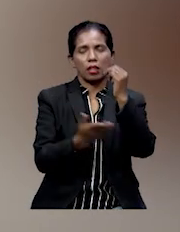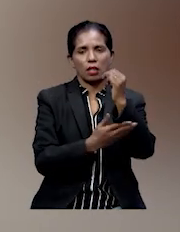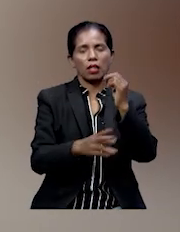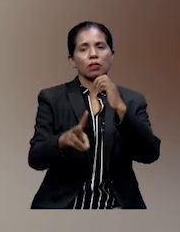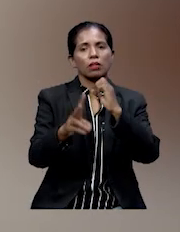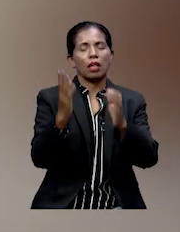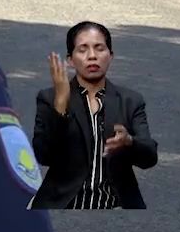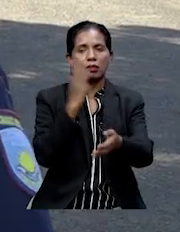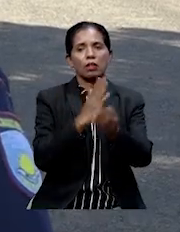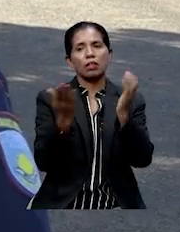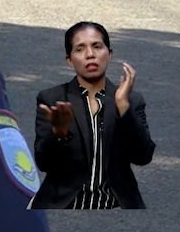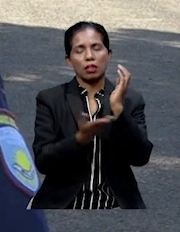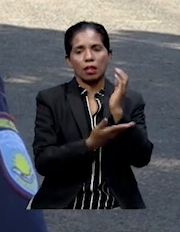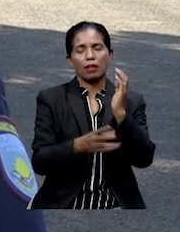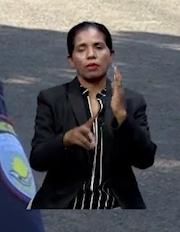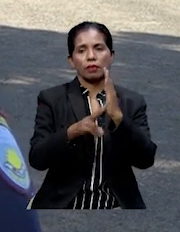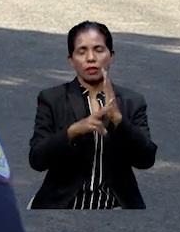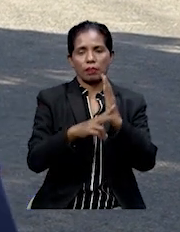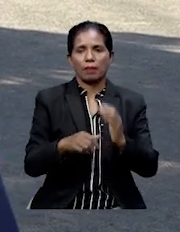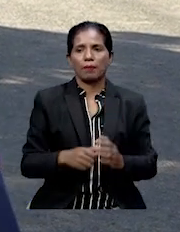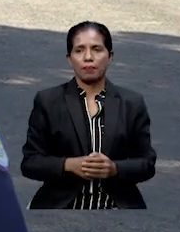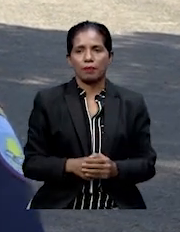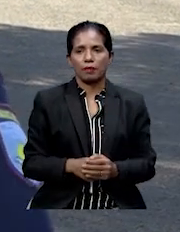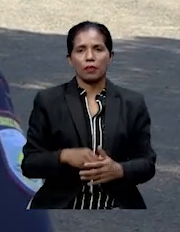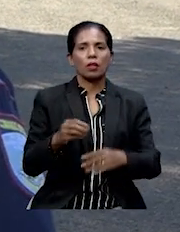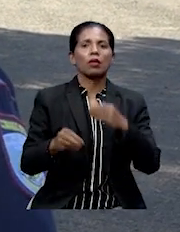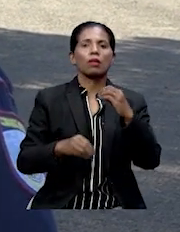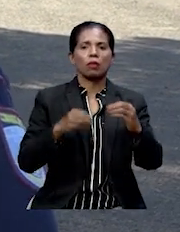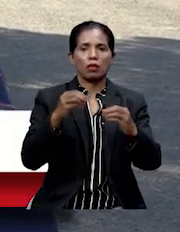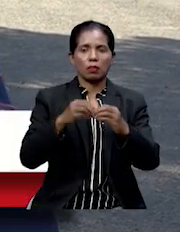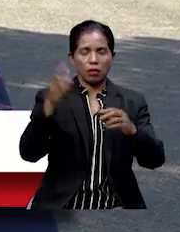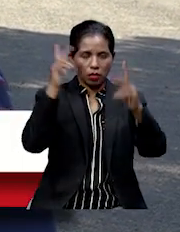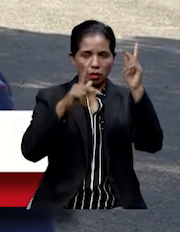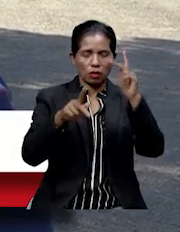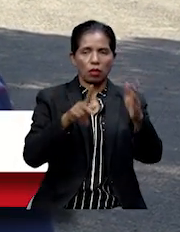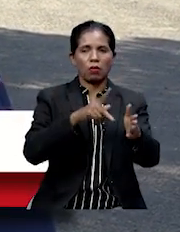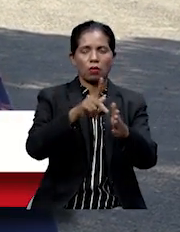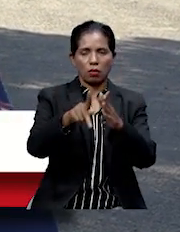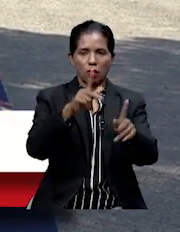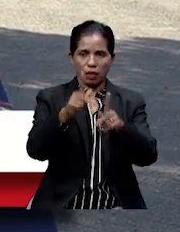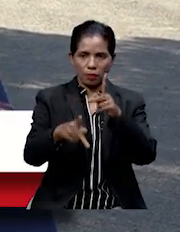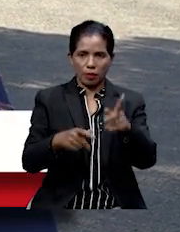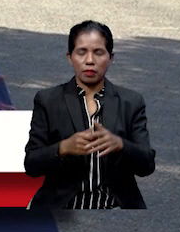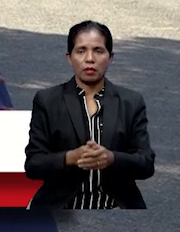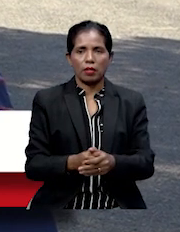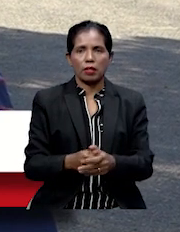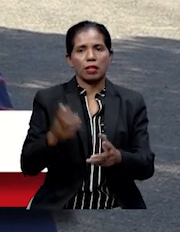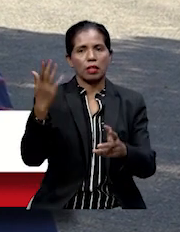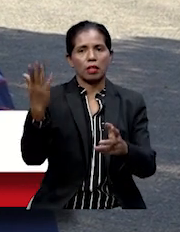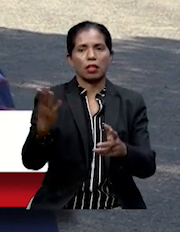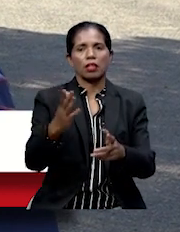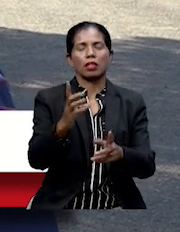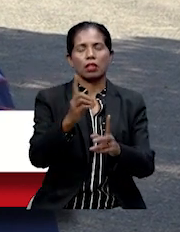vítima. Quando vai acontecimento, ele não vê mais quando vai caso, tentativa homicídio, ele não vê mais acontece aí